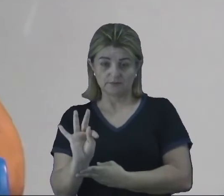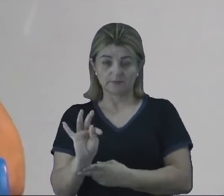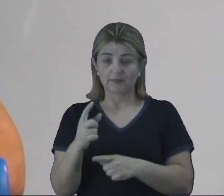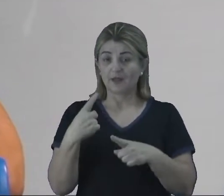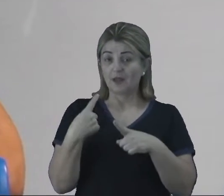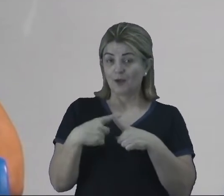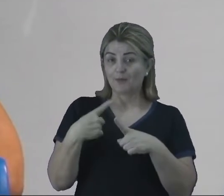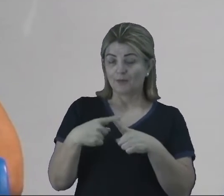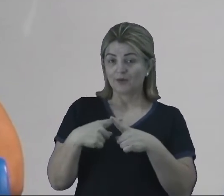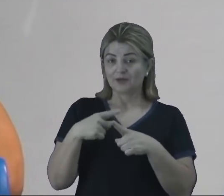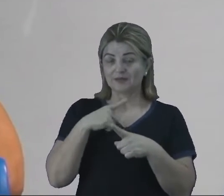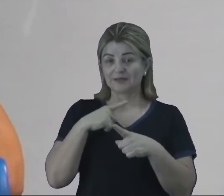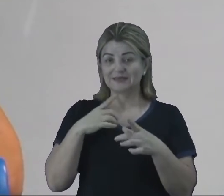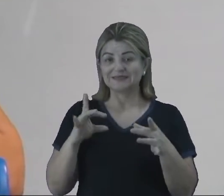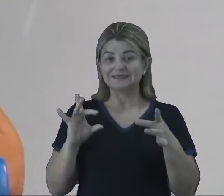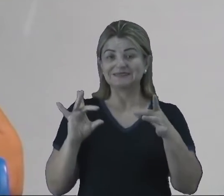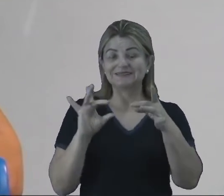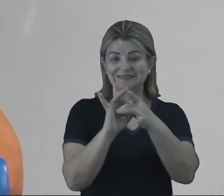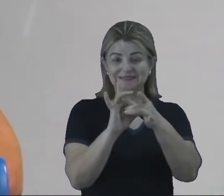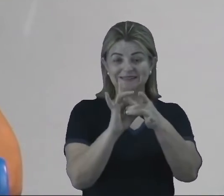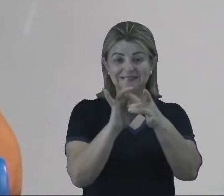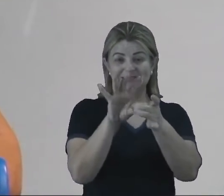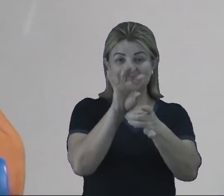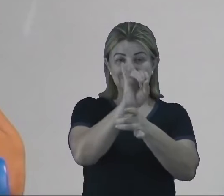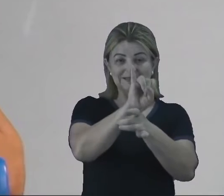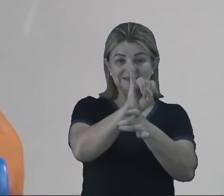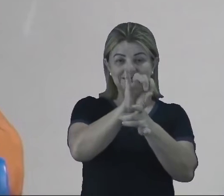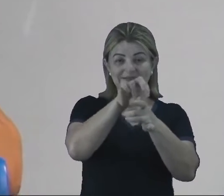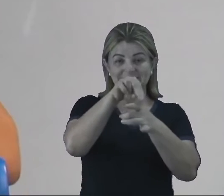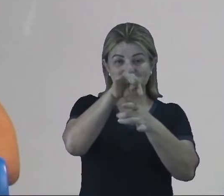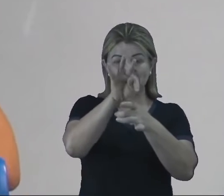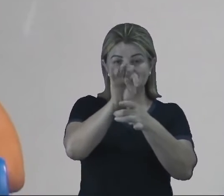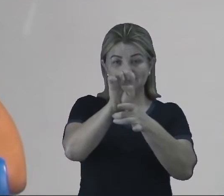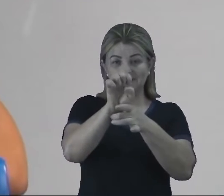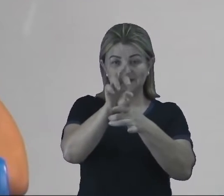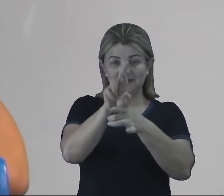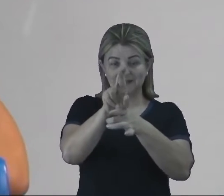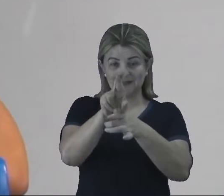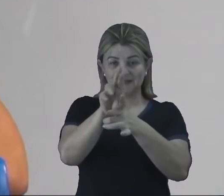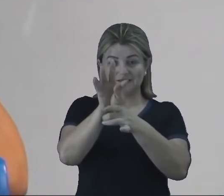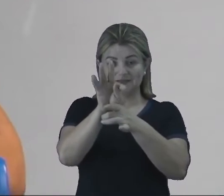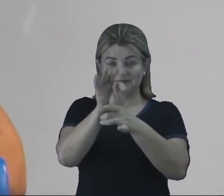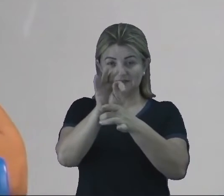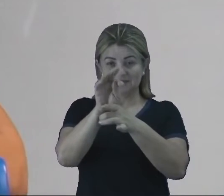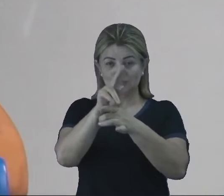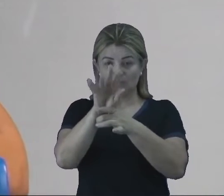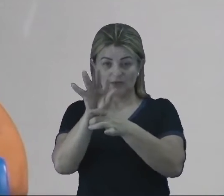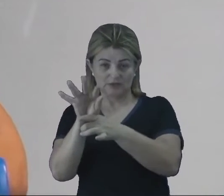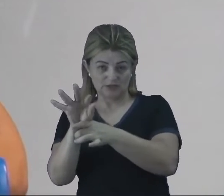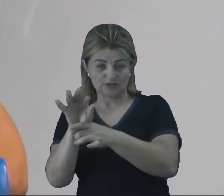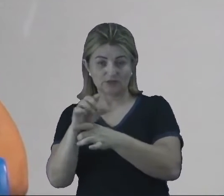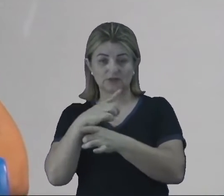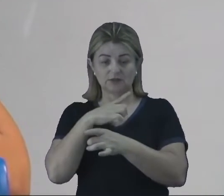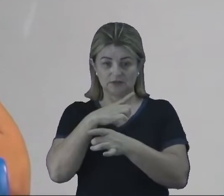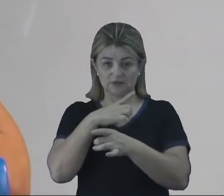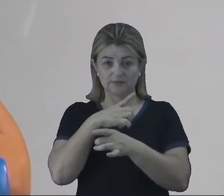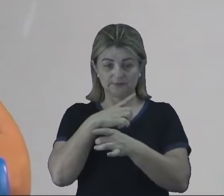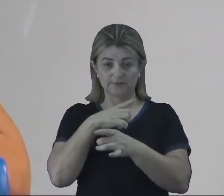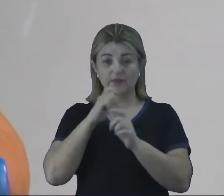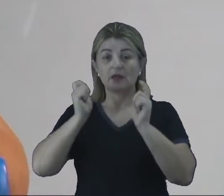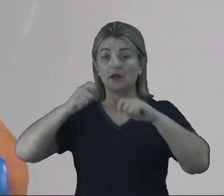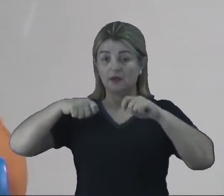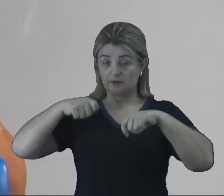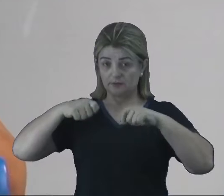a melancolia, que frustra a possibilidade de reação diante da perda. C, o descontrole